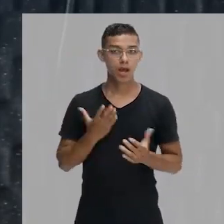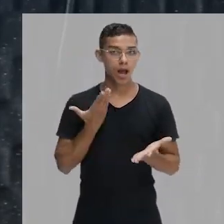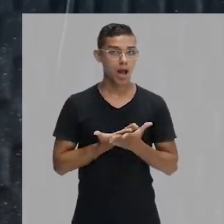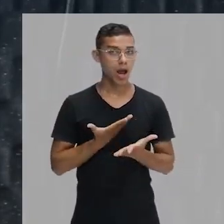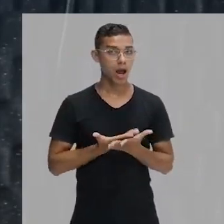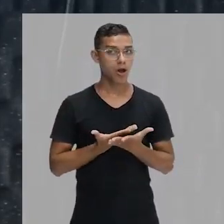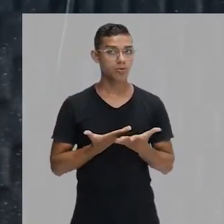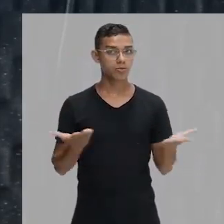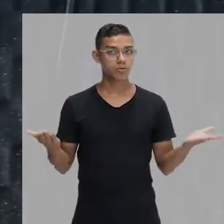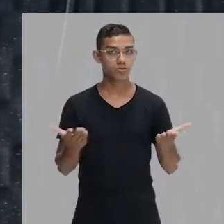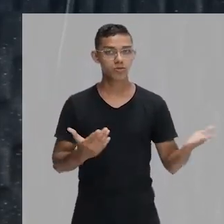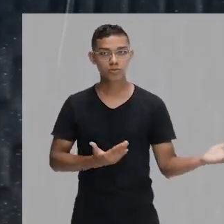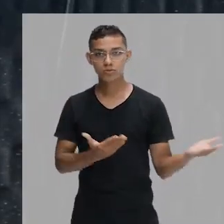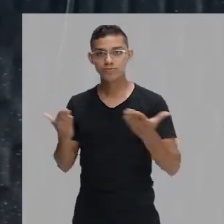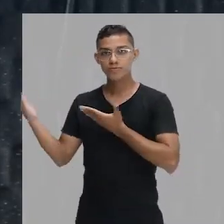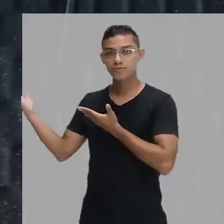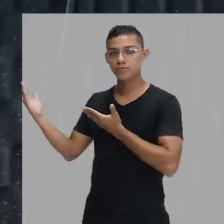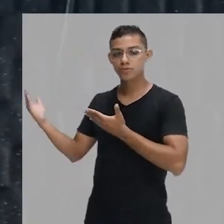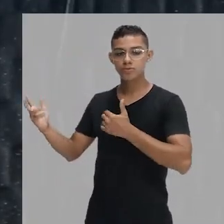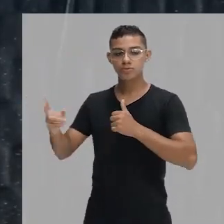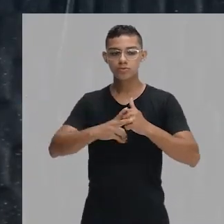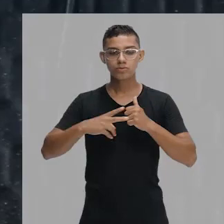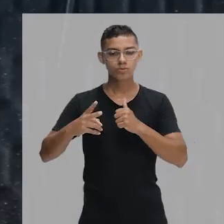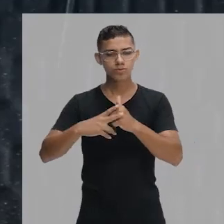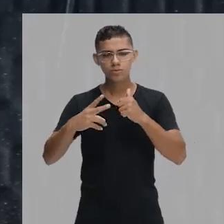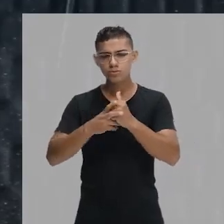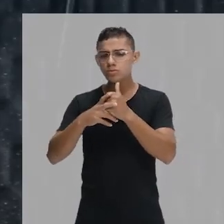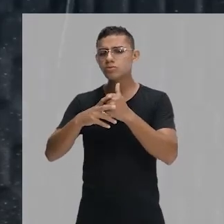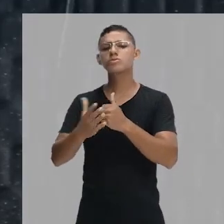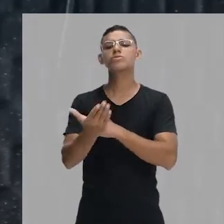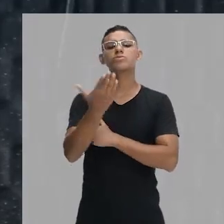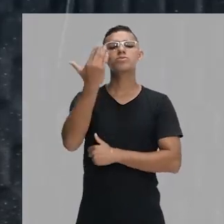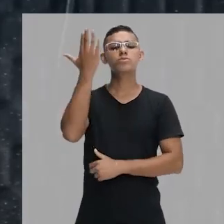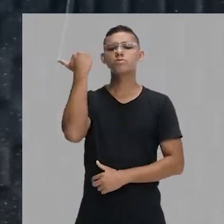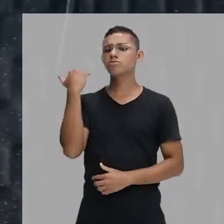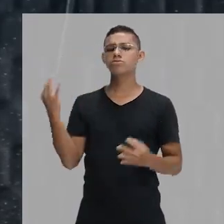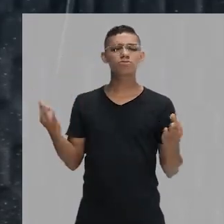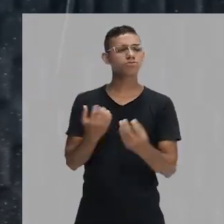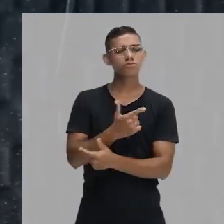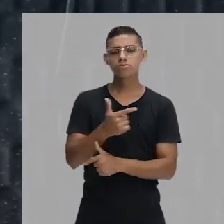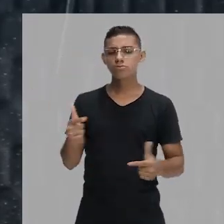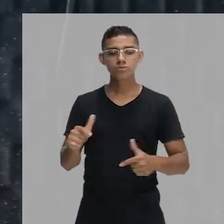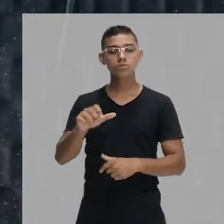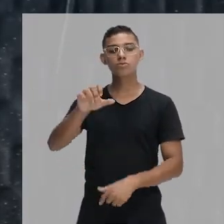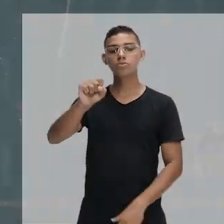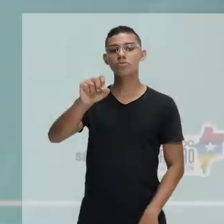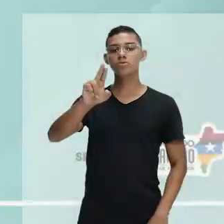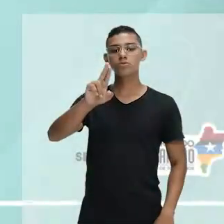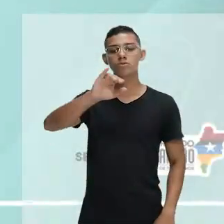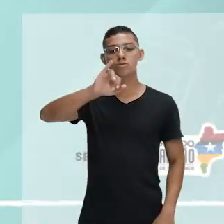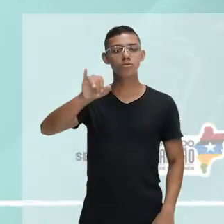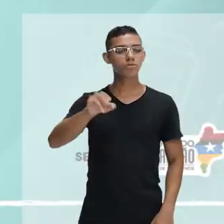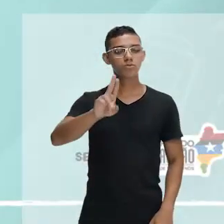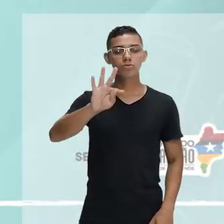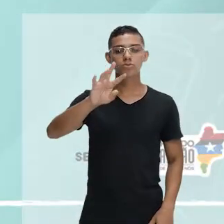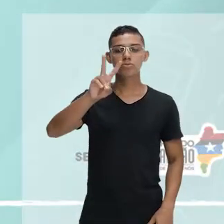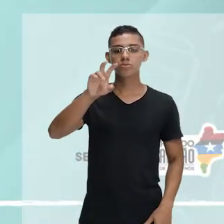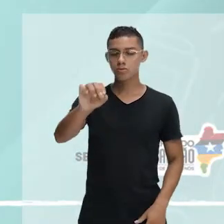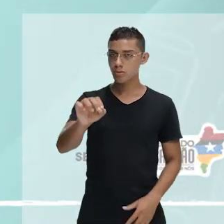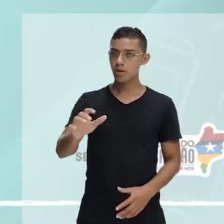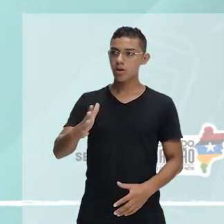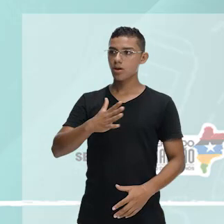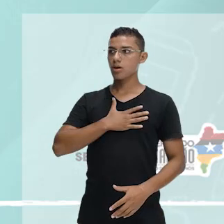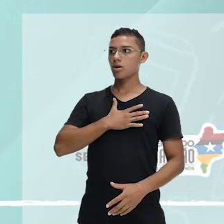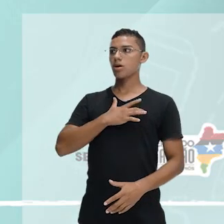bem. Empleo del pretérito imperfecto del subjuntivo. Nossa, só o nome já dá